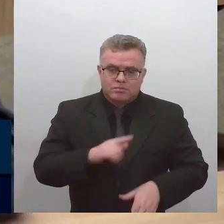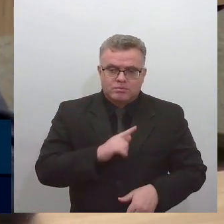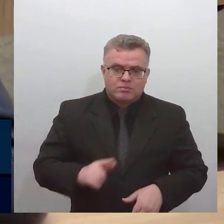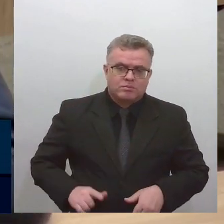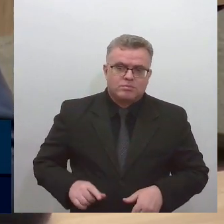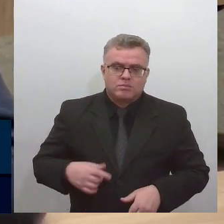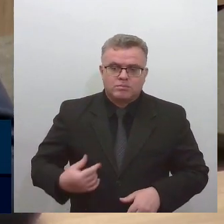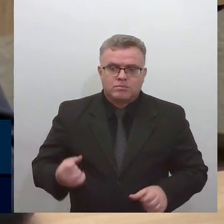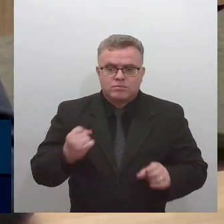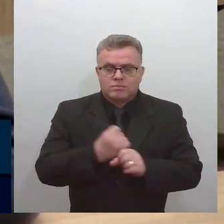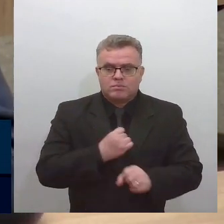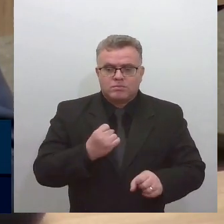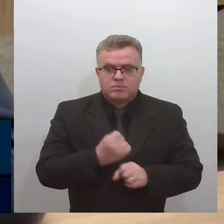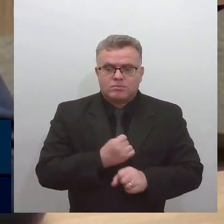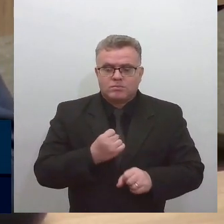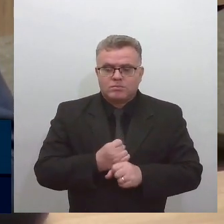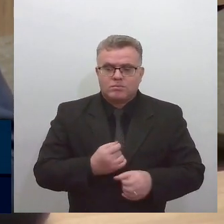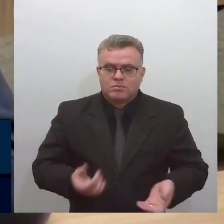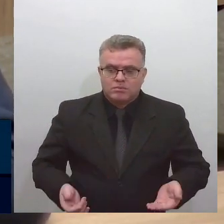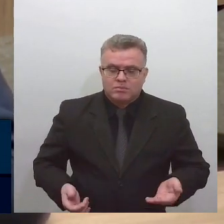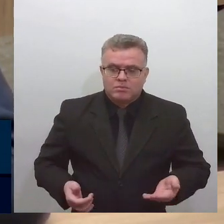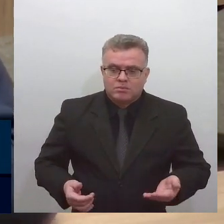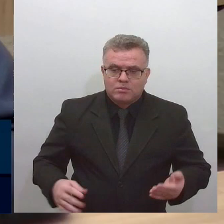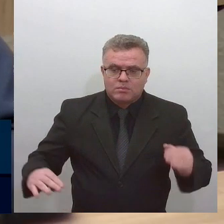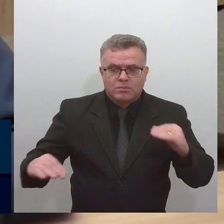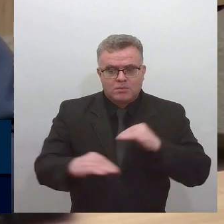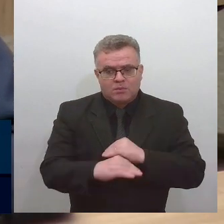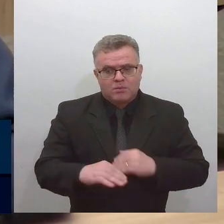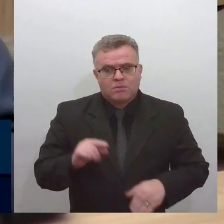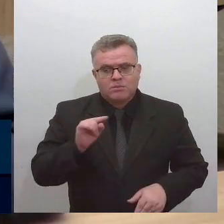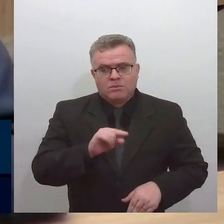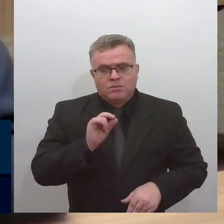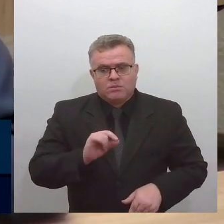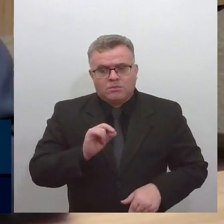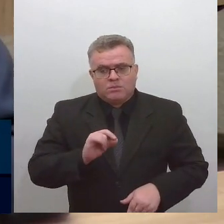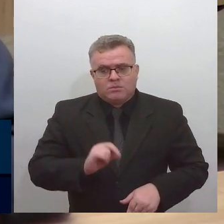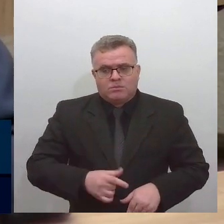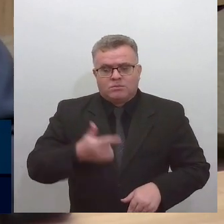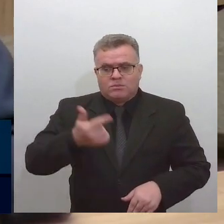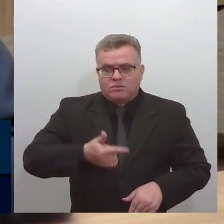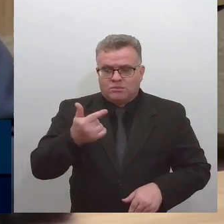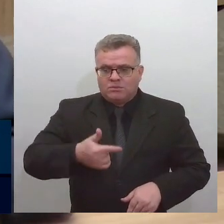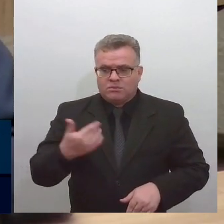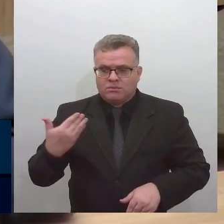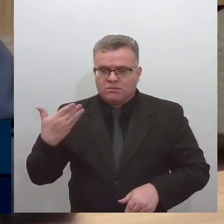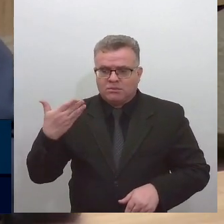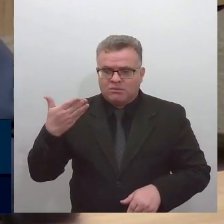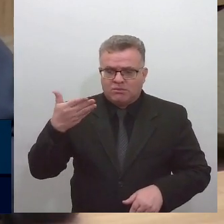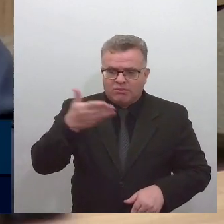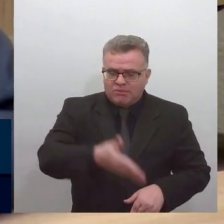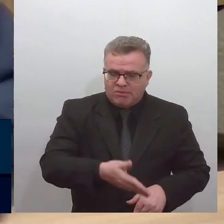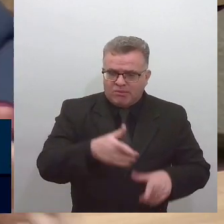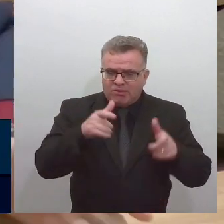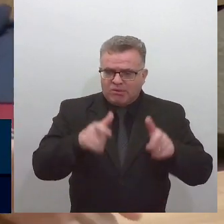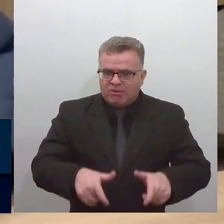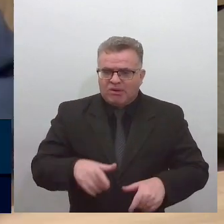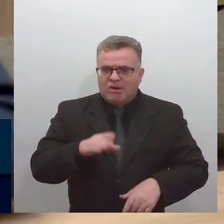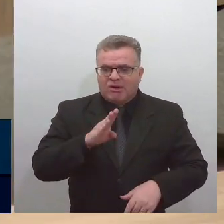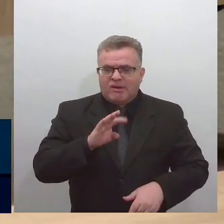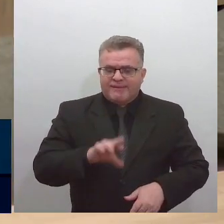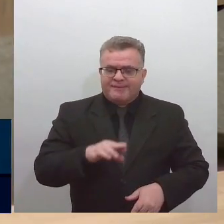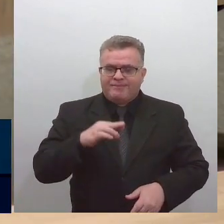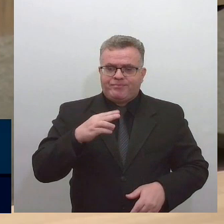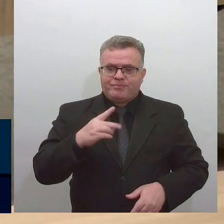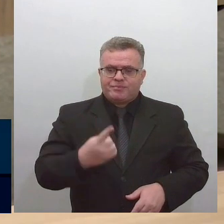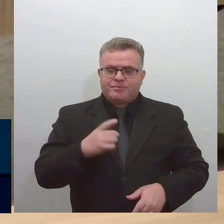Rodovia Estadual seria a nossa segunda entrada de acesso pela BR101 ao município de São